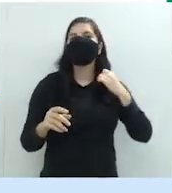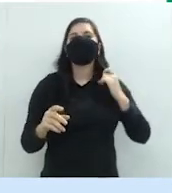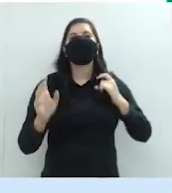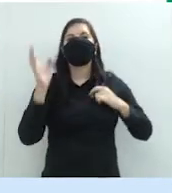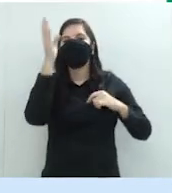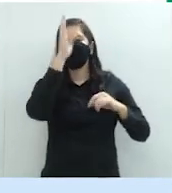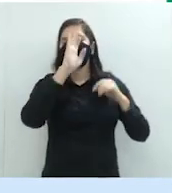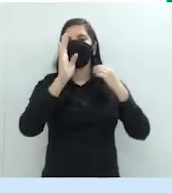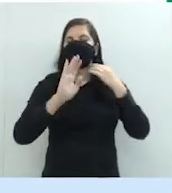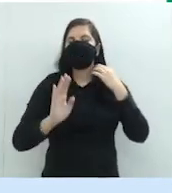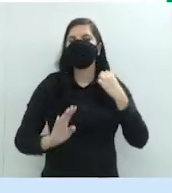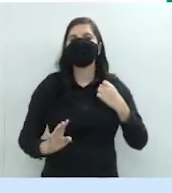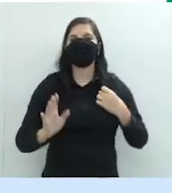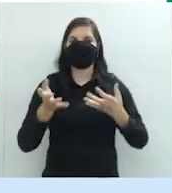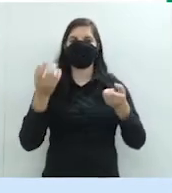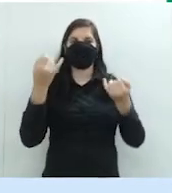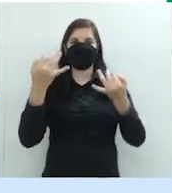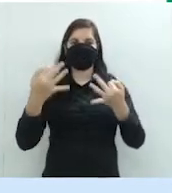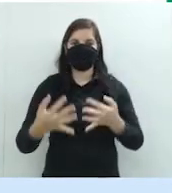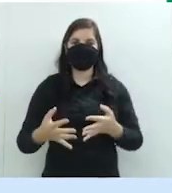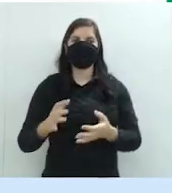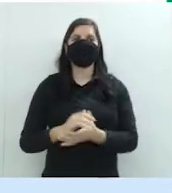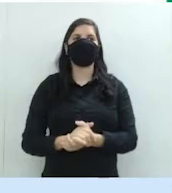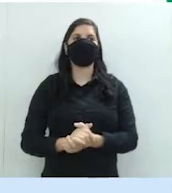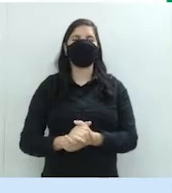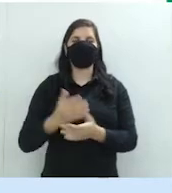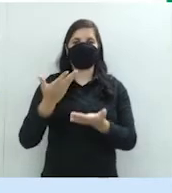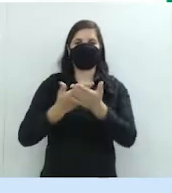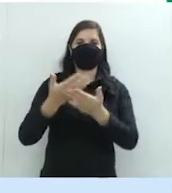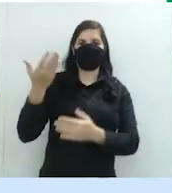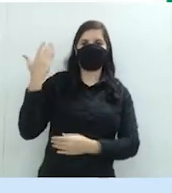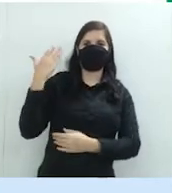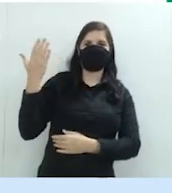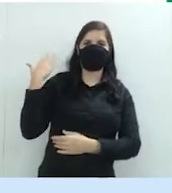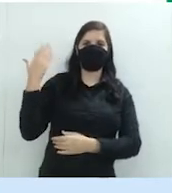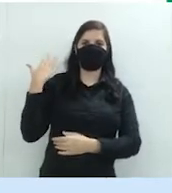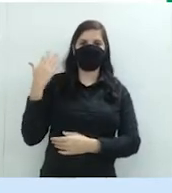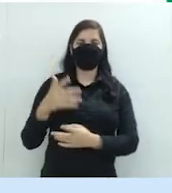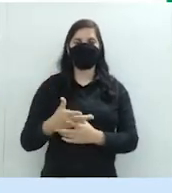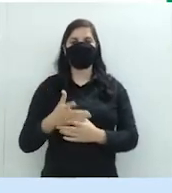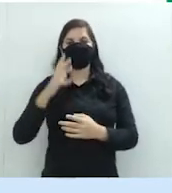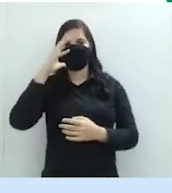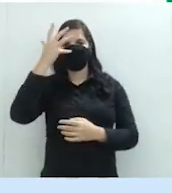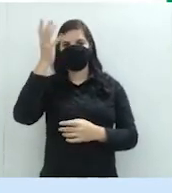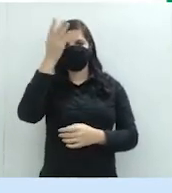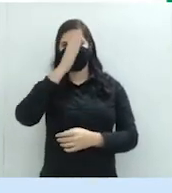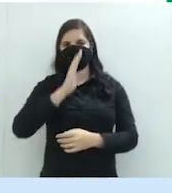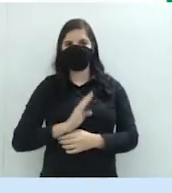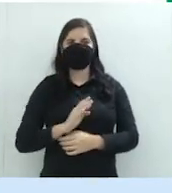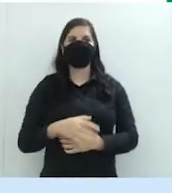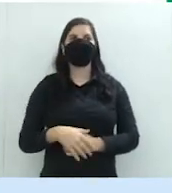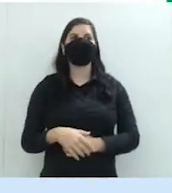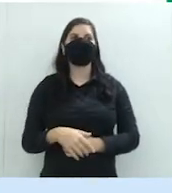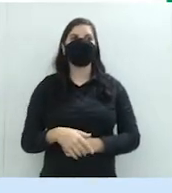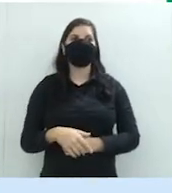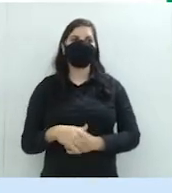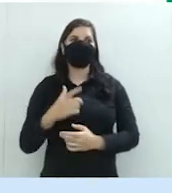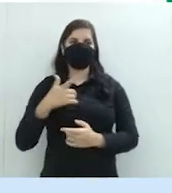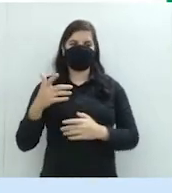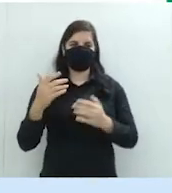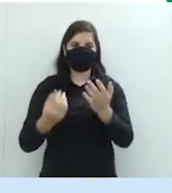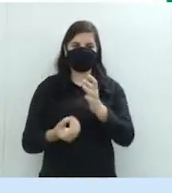aqui no Brasil, né, que nós já falamos, em algumas aulas anteriores, nós já falamos como aconteceu aqui no Brasil. Então, havia